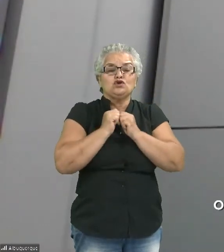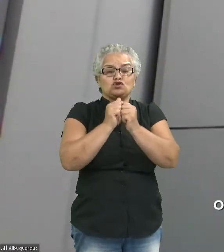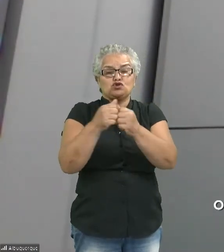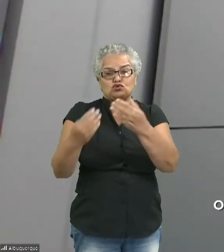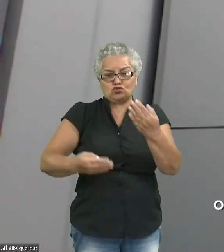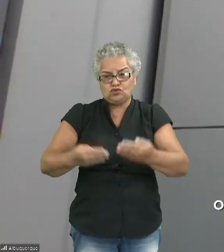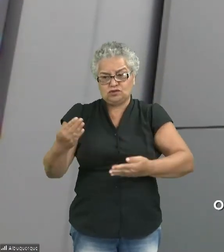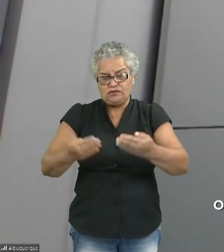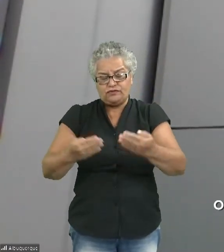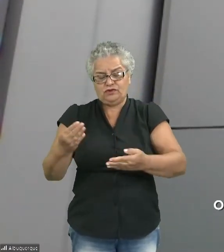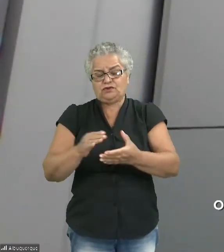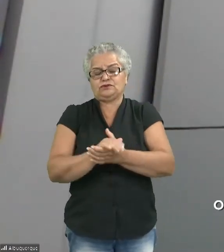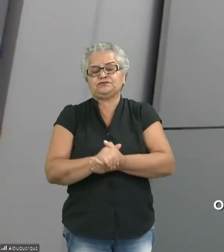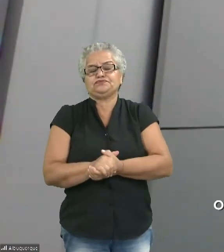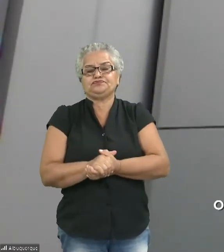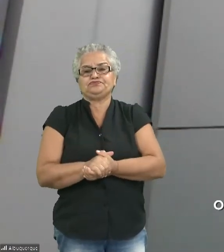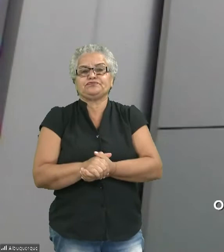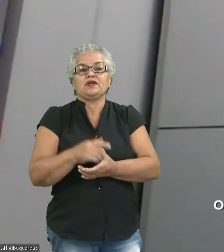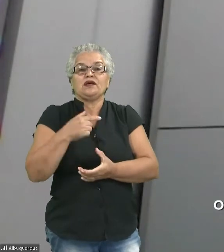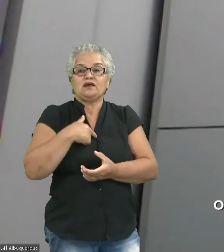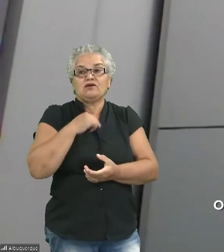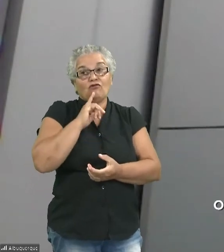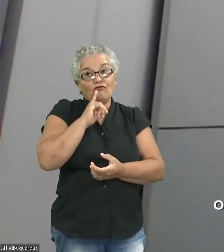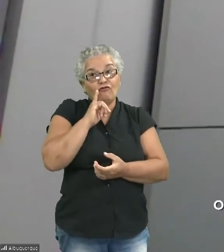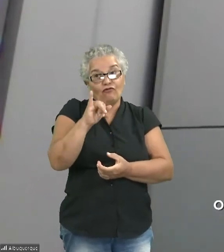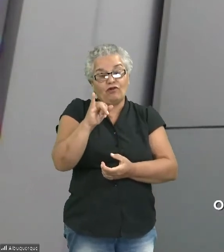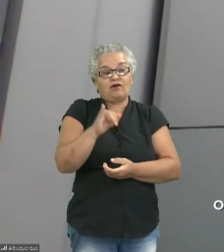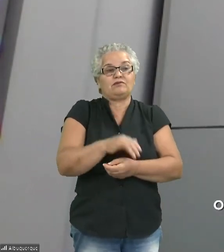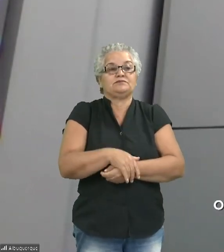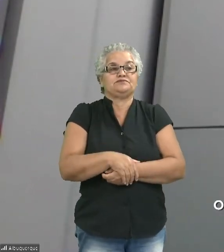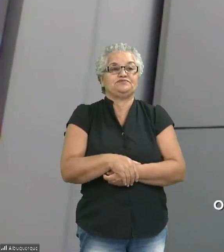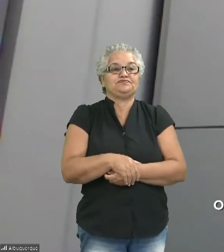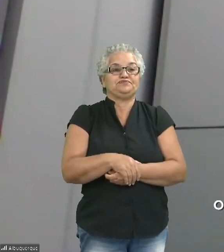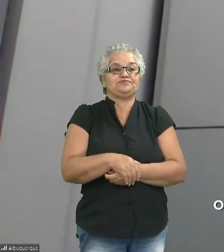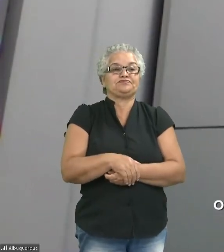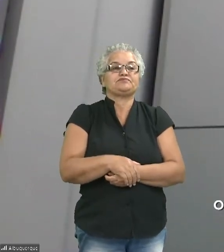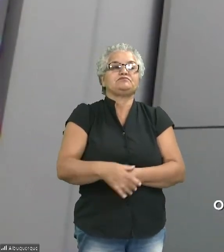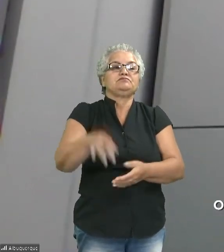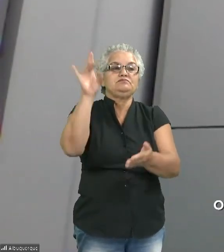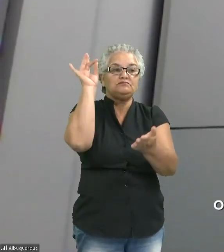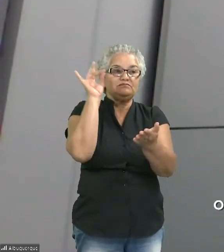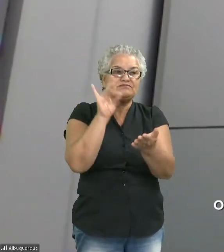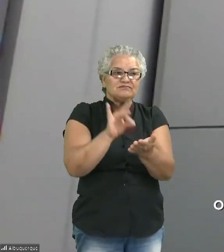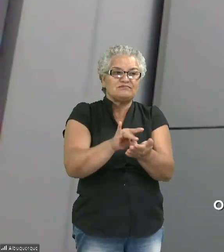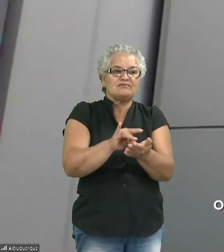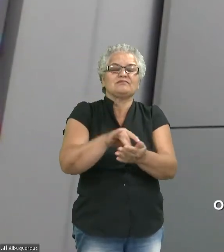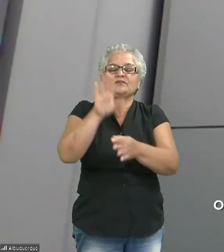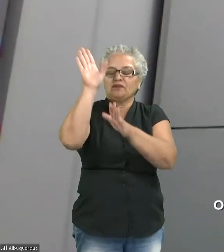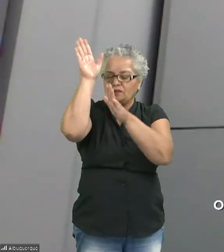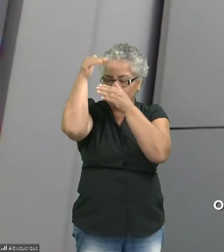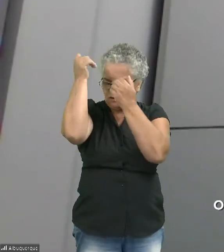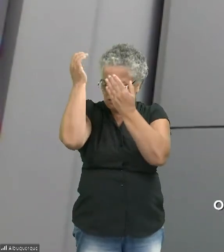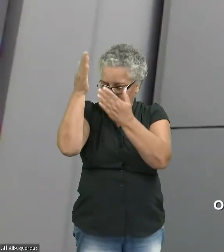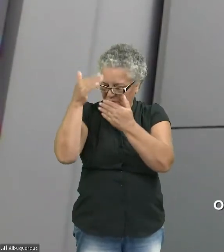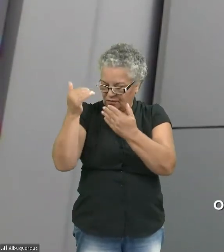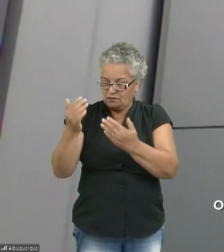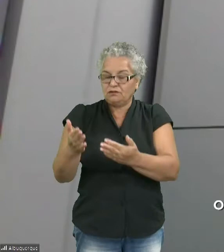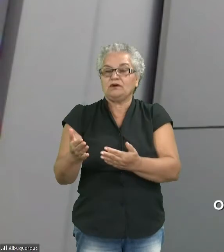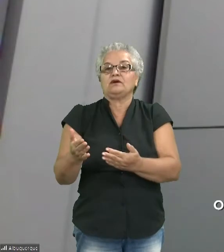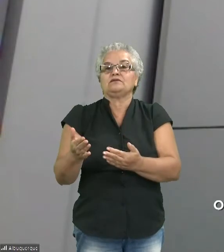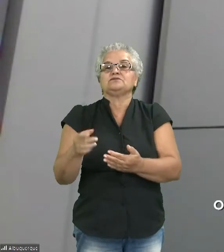E eu digo, senhor Valdeci Fogaça, é realmente uma homenagem para que